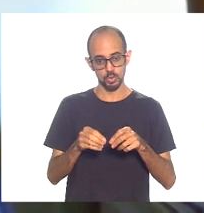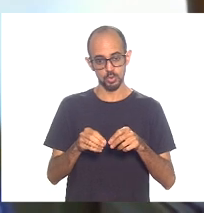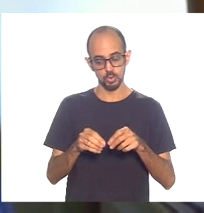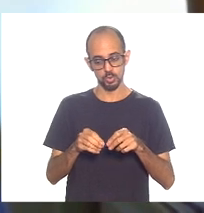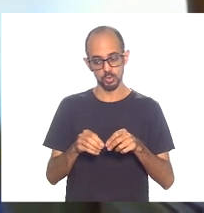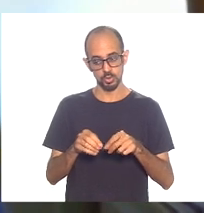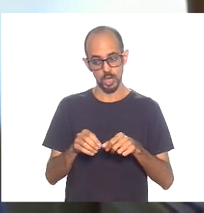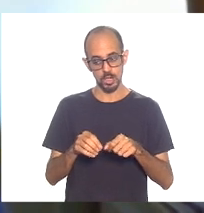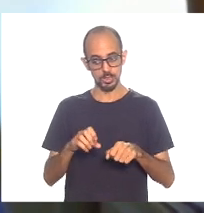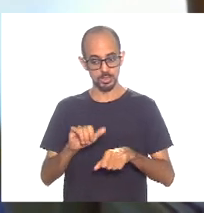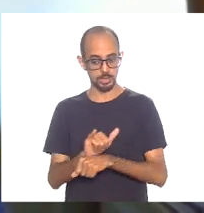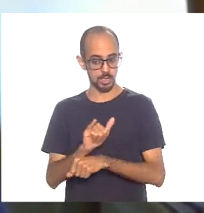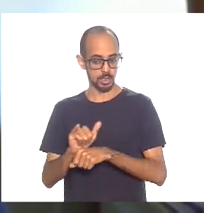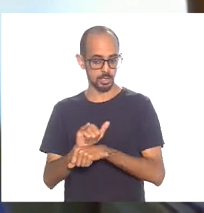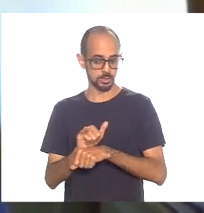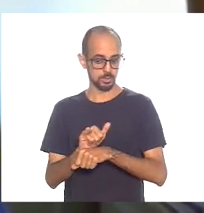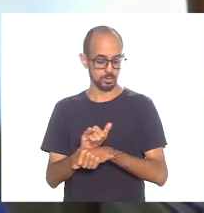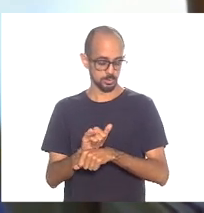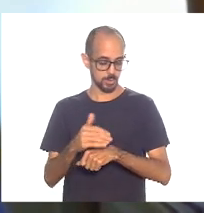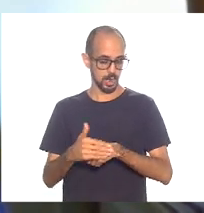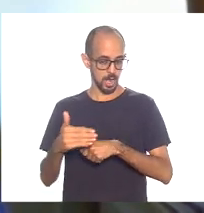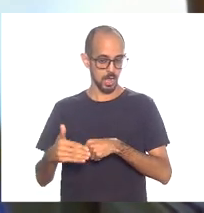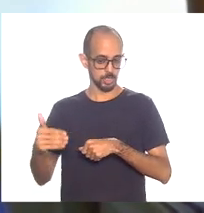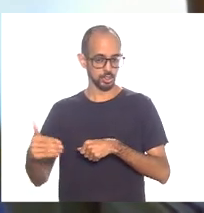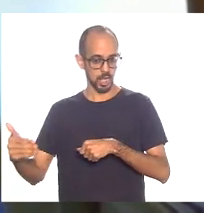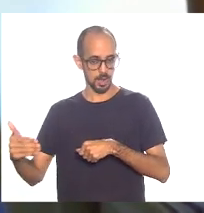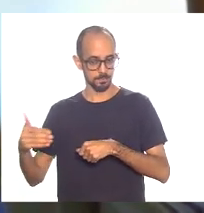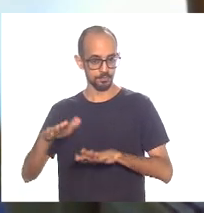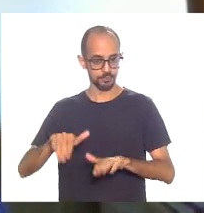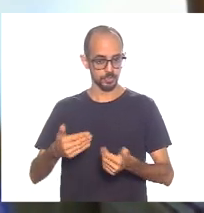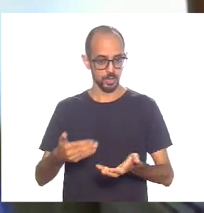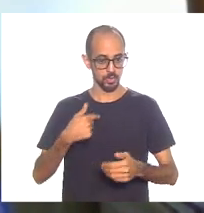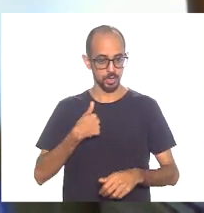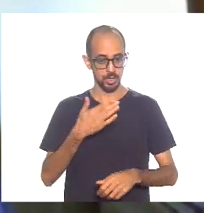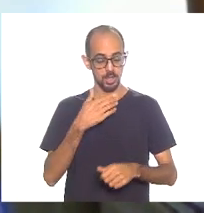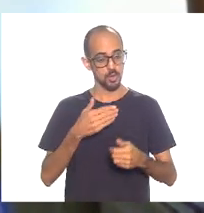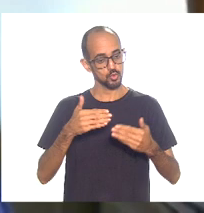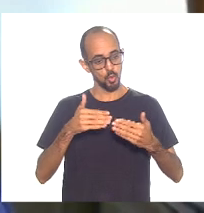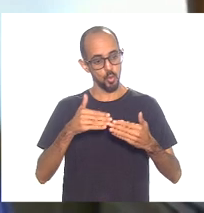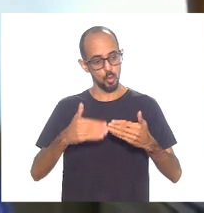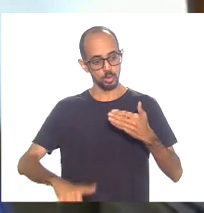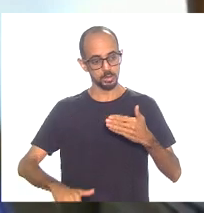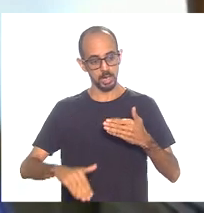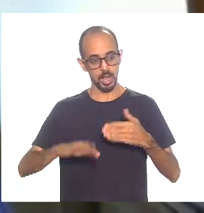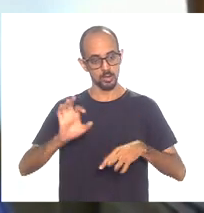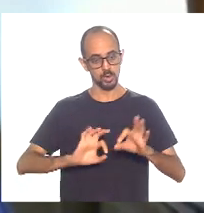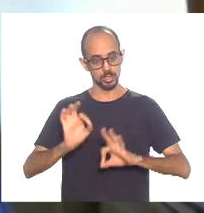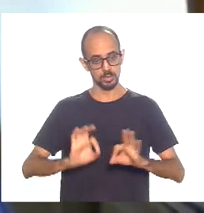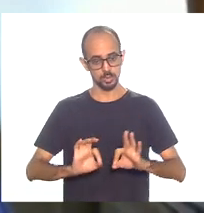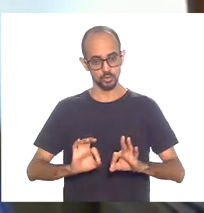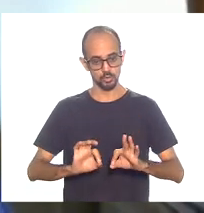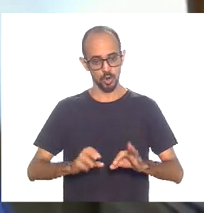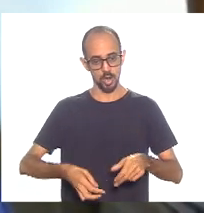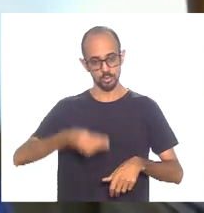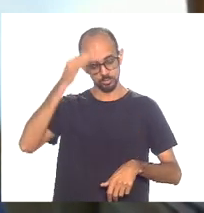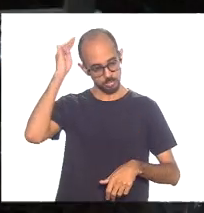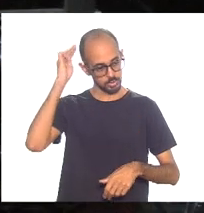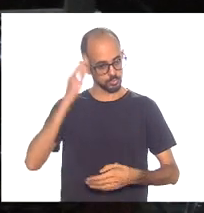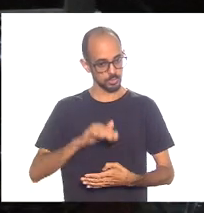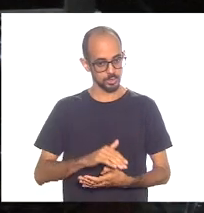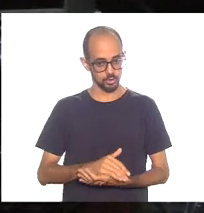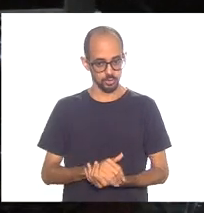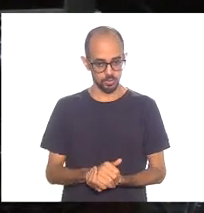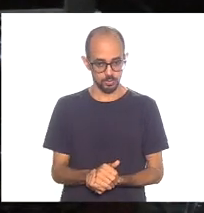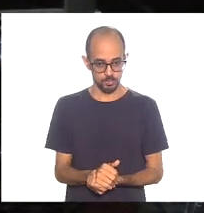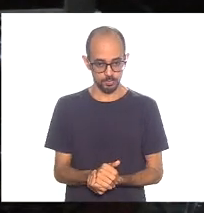instâncias. Então, senhor presidente, eu encaminho a questão de ordem contrário à questão de ordem do deputado Márcio Pacheco. Eu